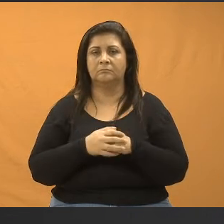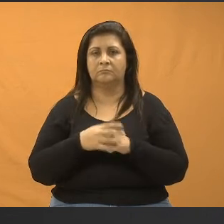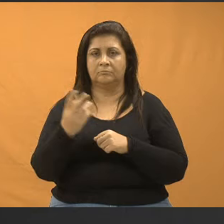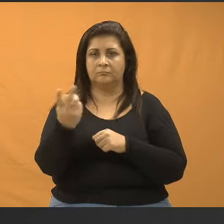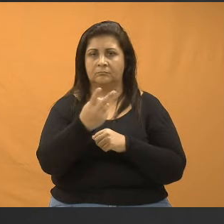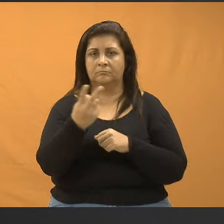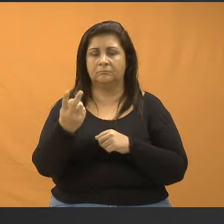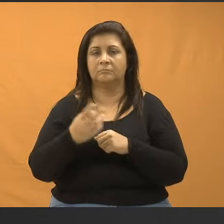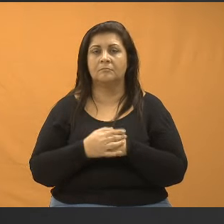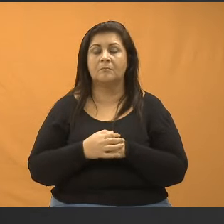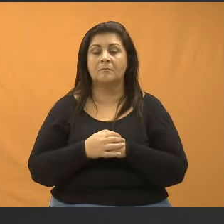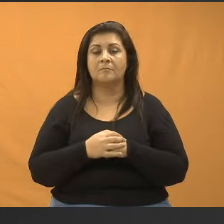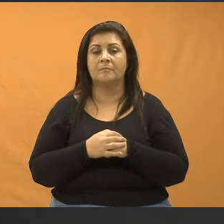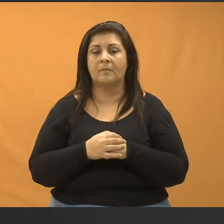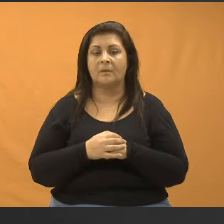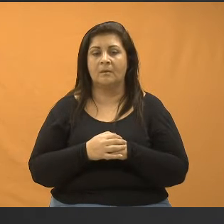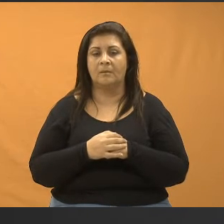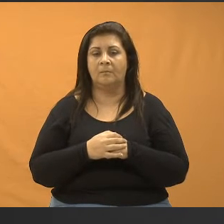Salomão.